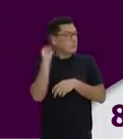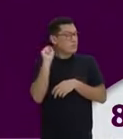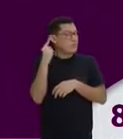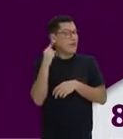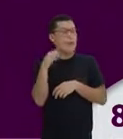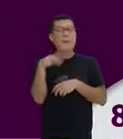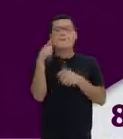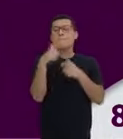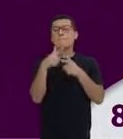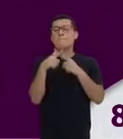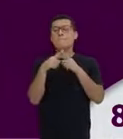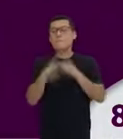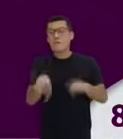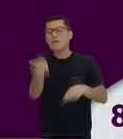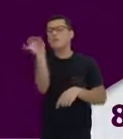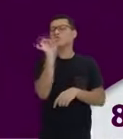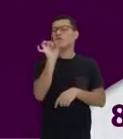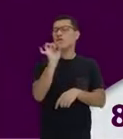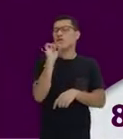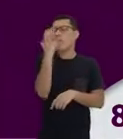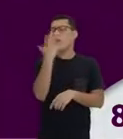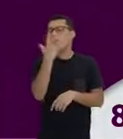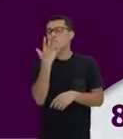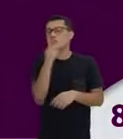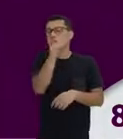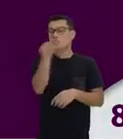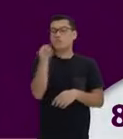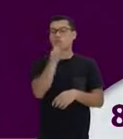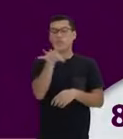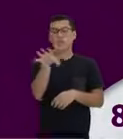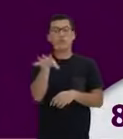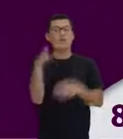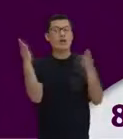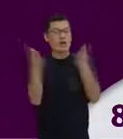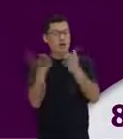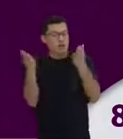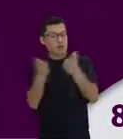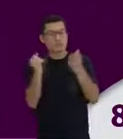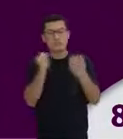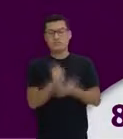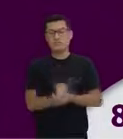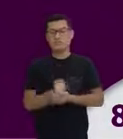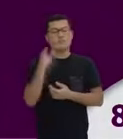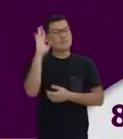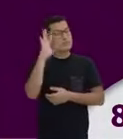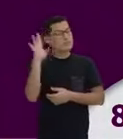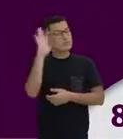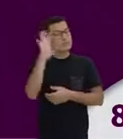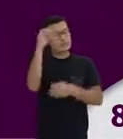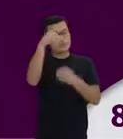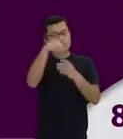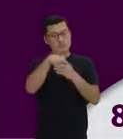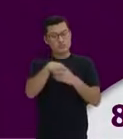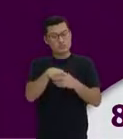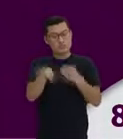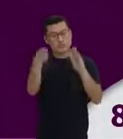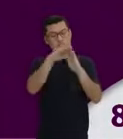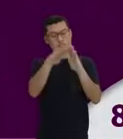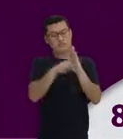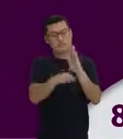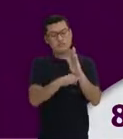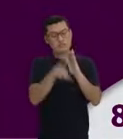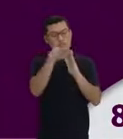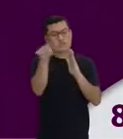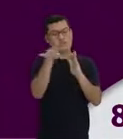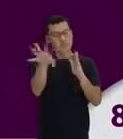É mas o que é a música das músicas que você até agora imaginou aí dentro do Repertório